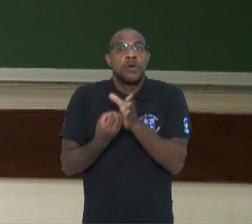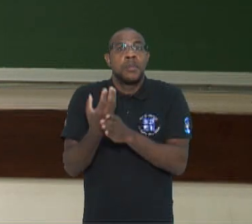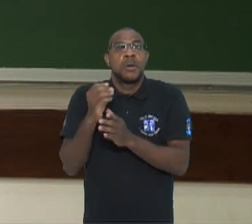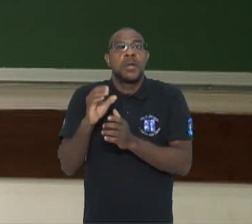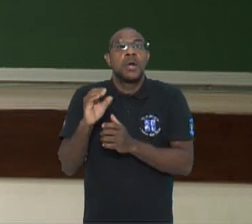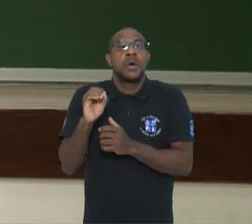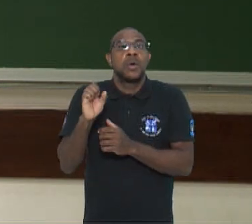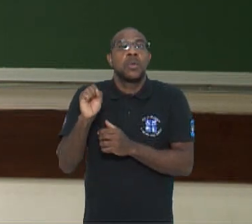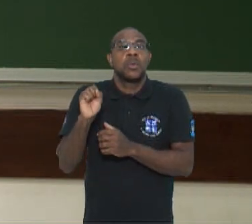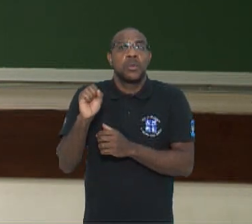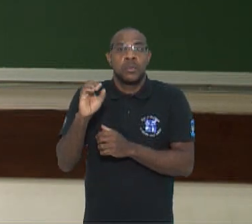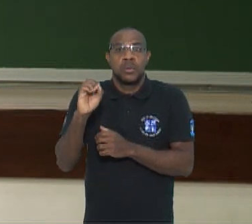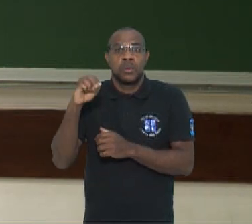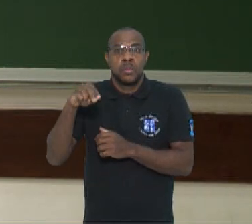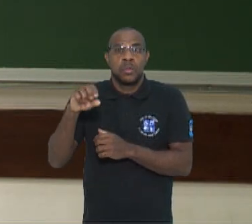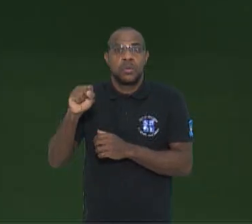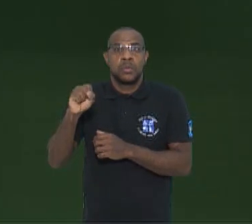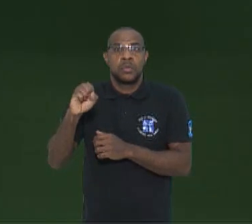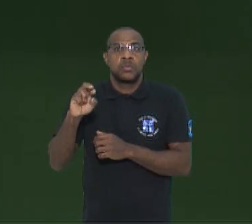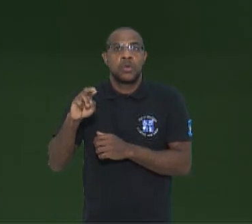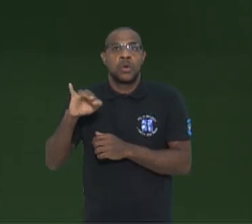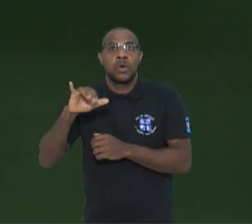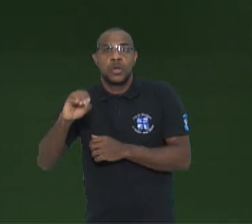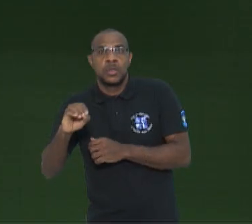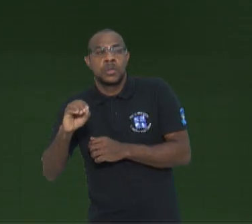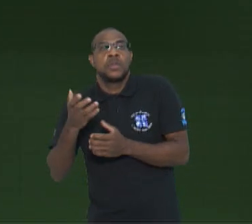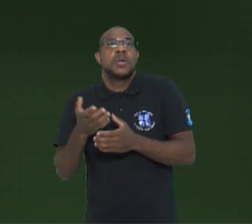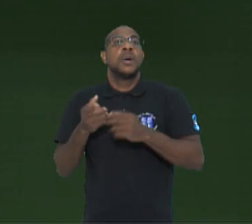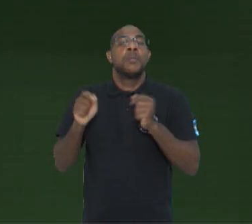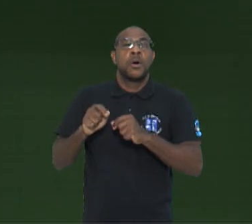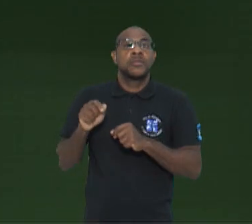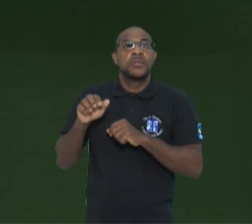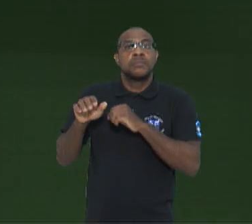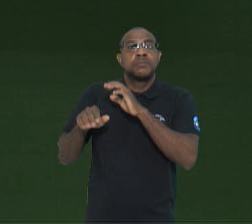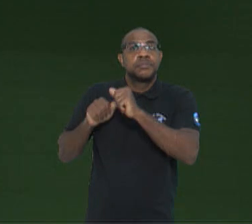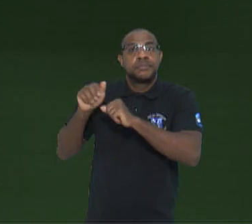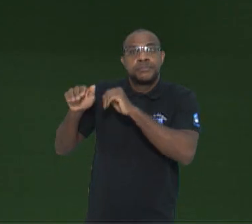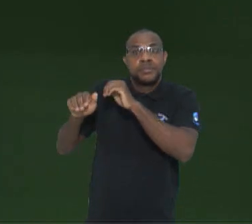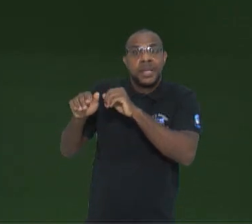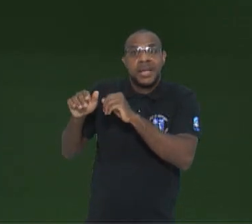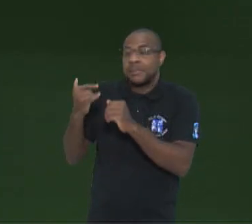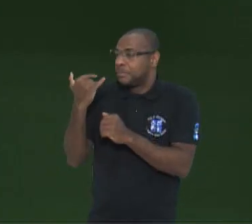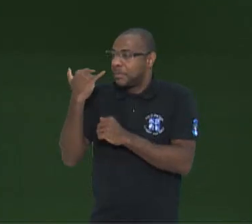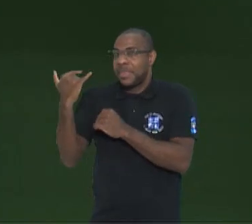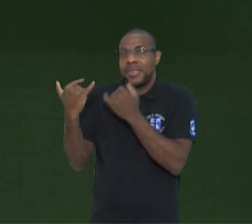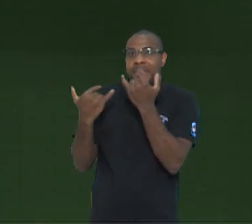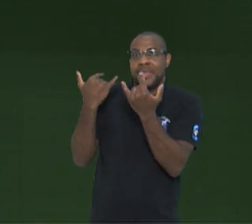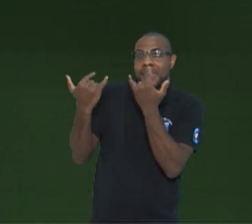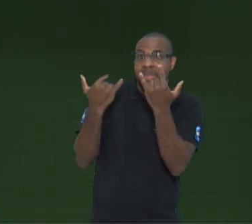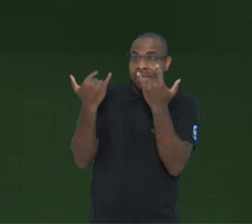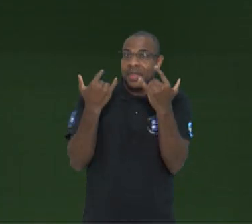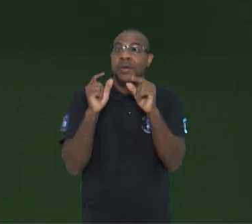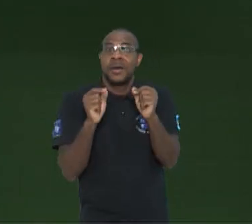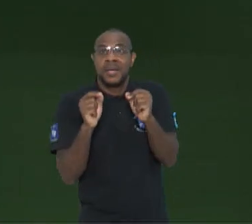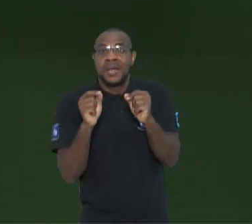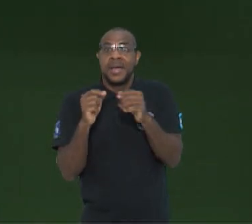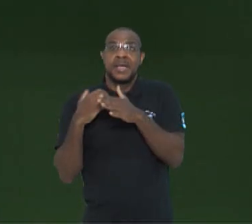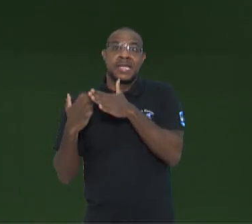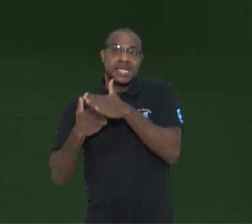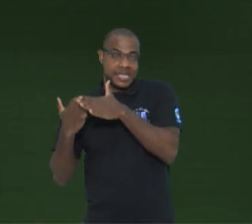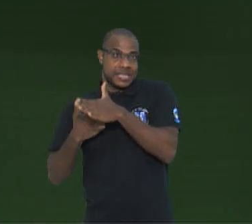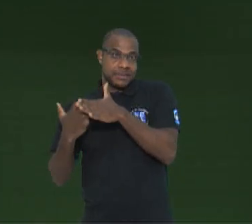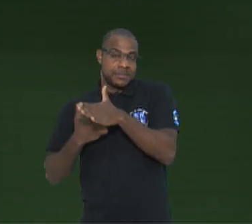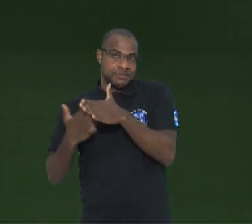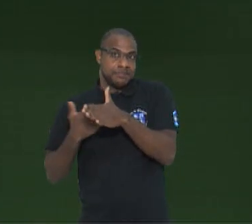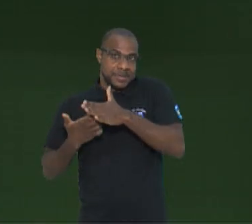consórcios, mas podem atrair operadores menos preparados e deixar a população com tarifas maiores, né? Que é o